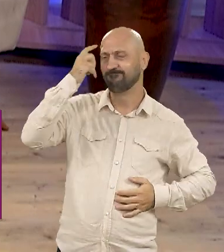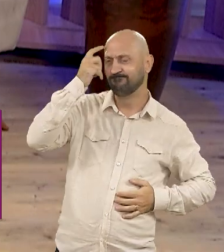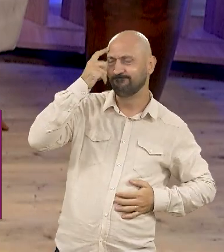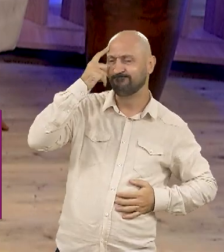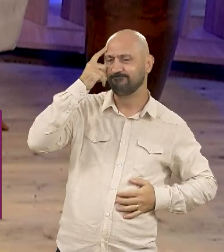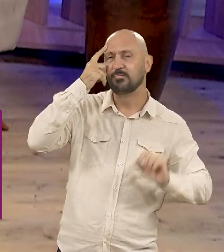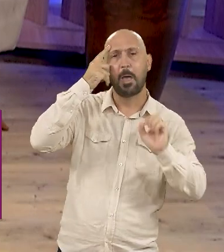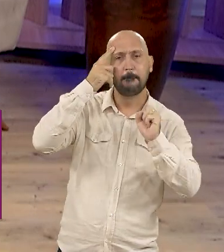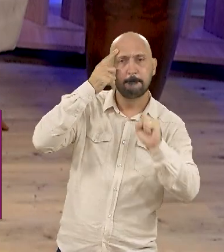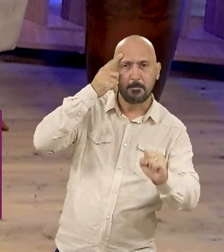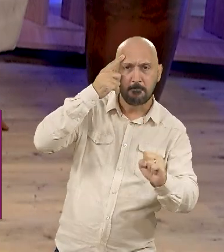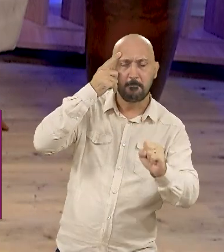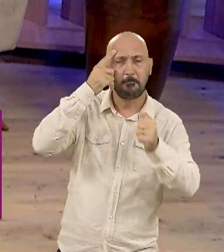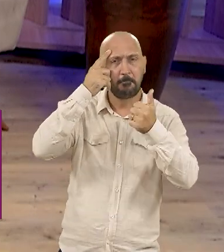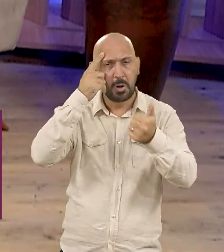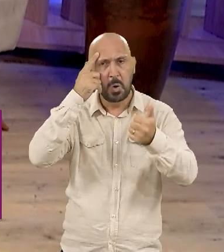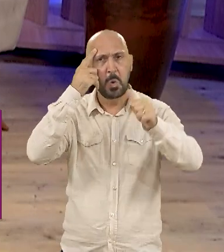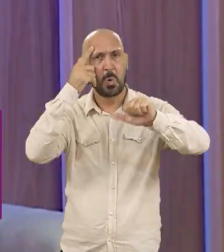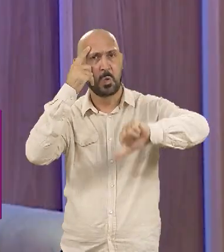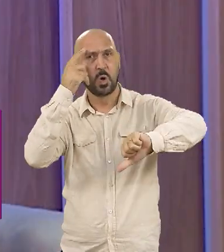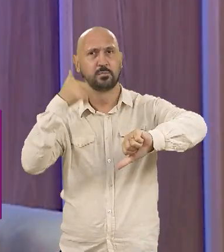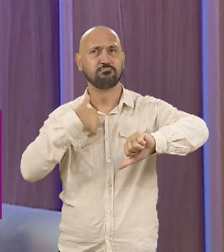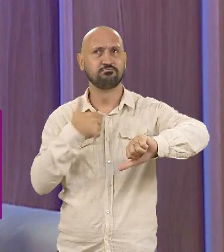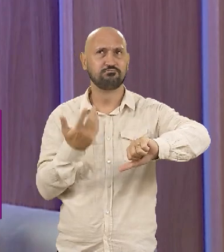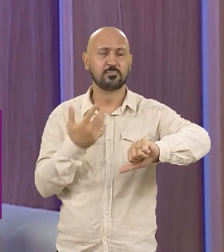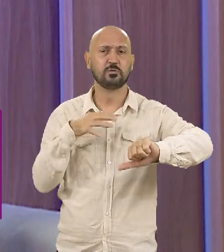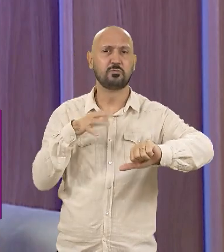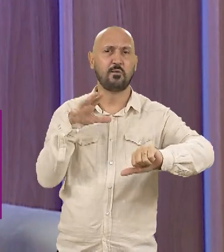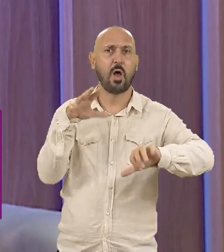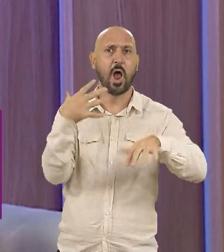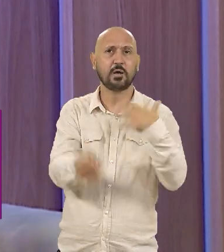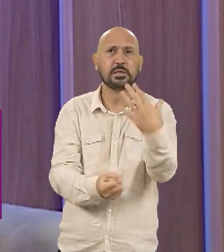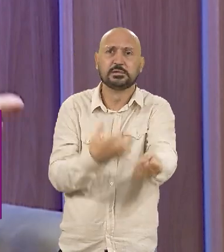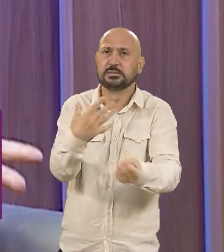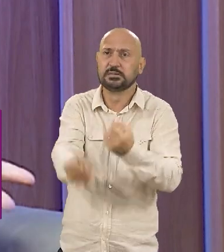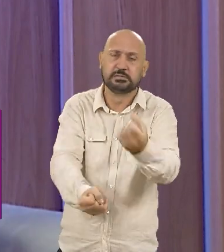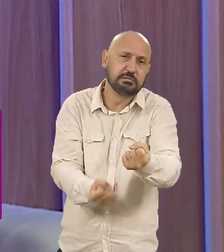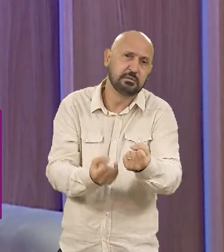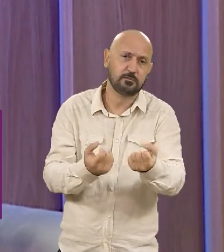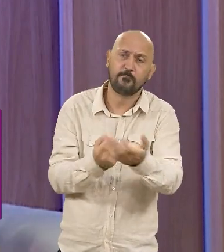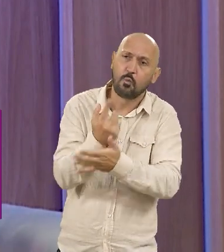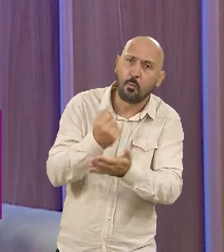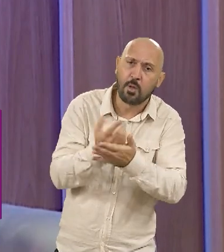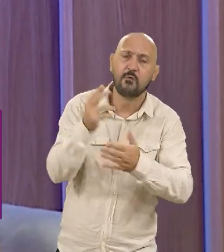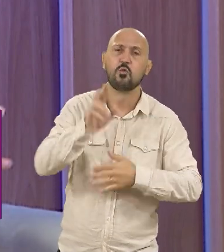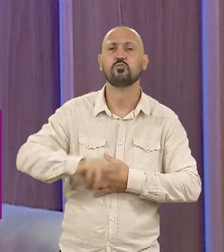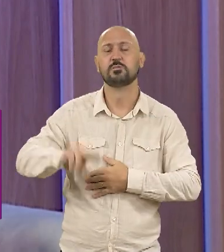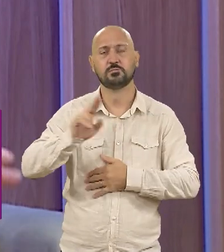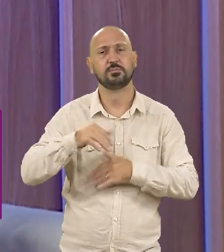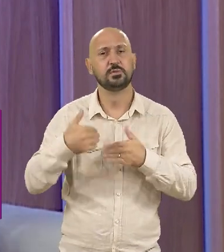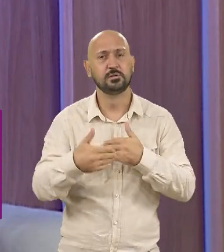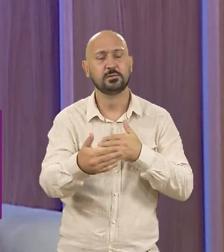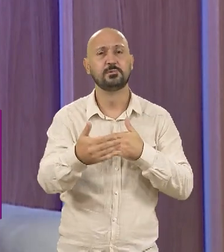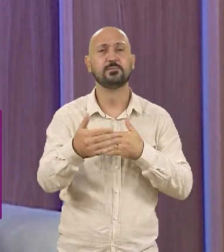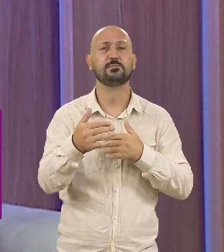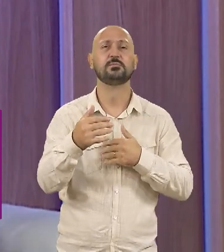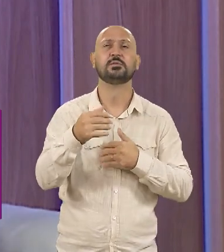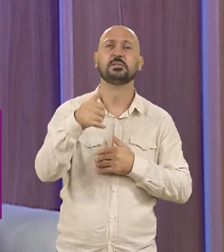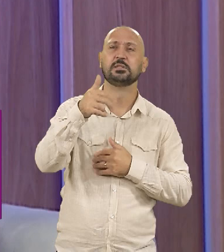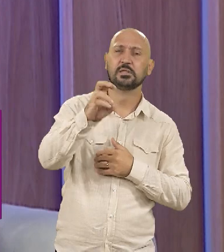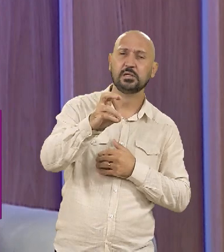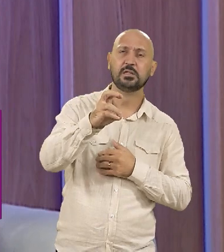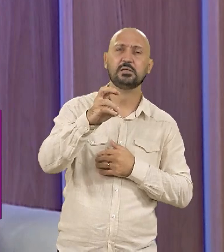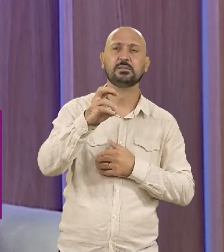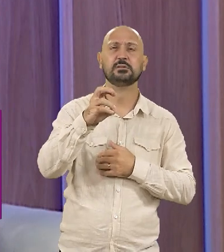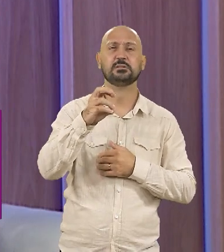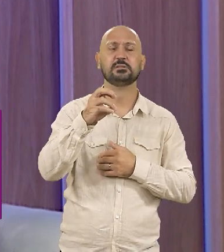efeito manada, vou adquirindo, vou utilizando e até que daqui uns 15, 30 dias, que normalmente é isso que duram, né?